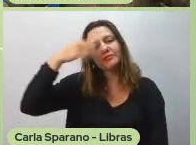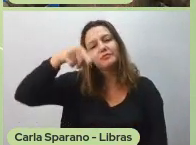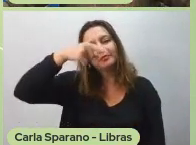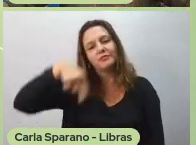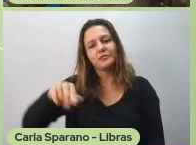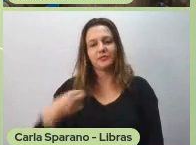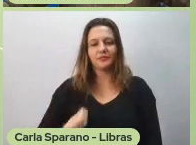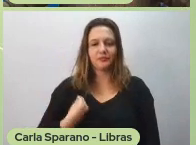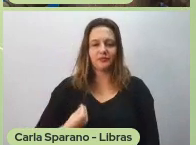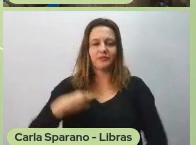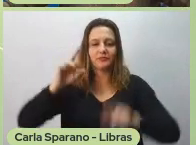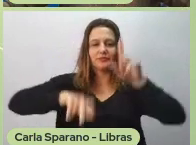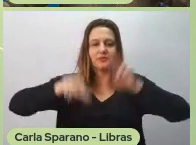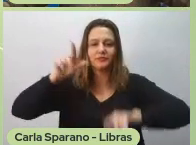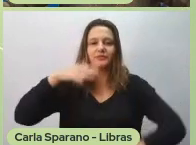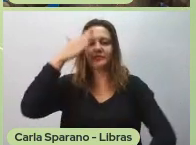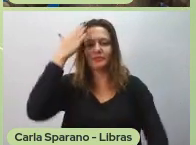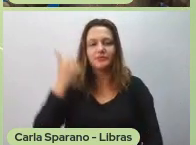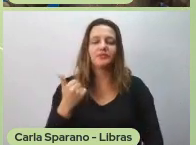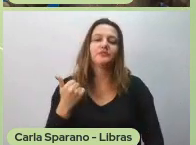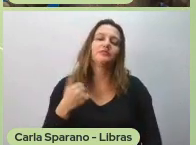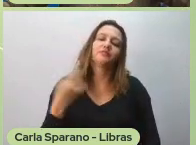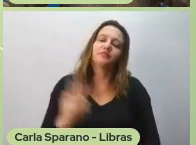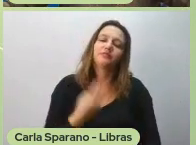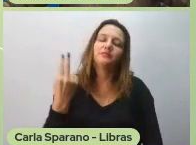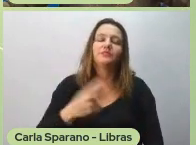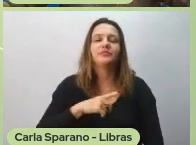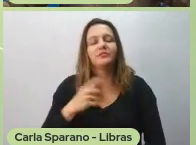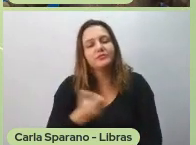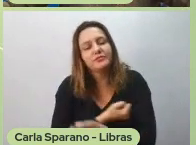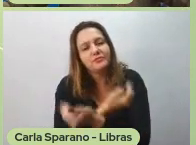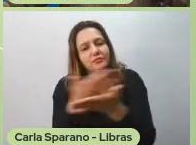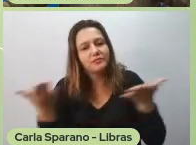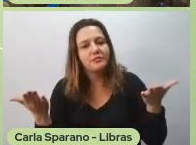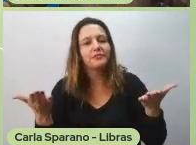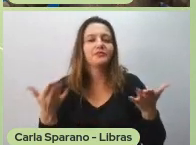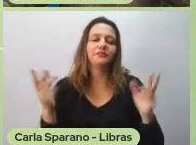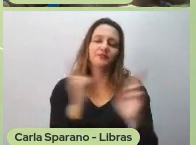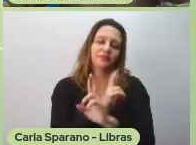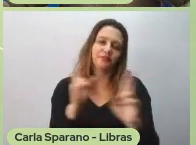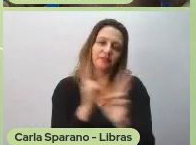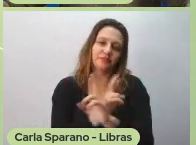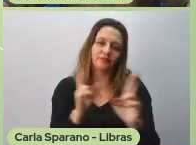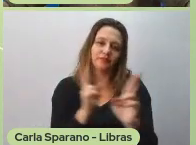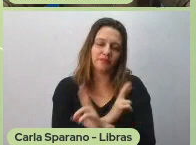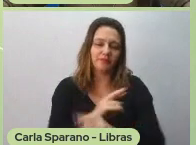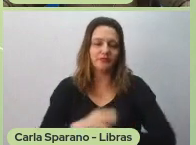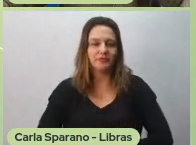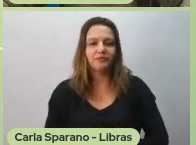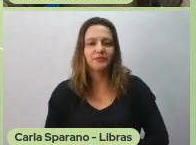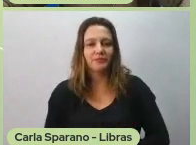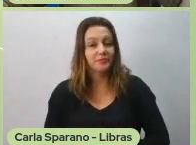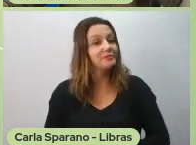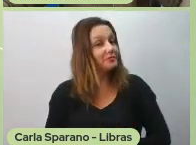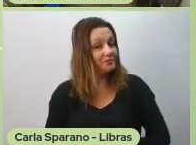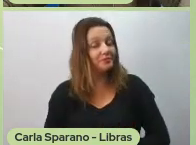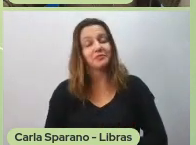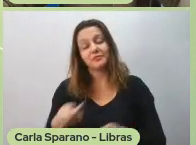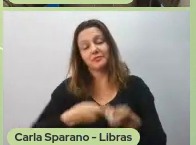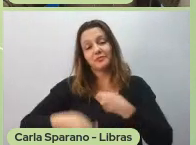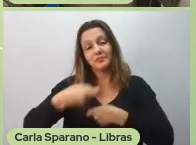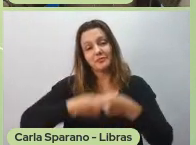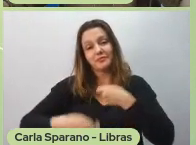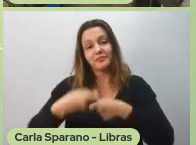vive a diversidade sabe o valor que ela traz para os nossos relacionamentos, para o nosso negócio e